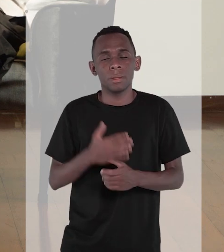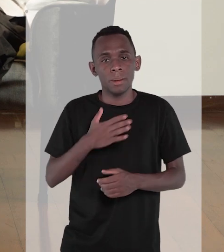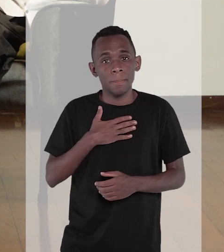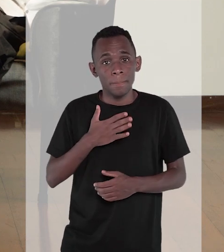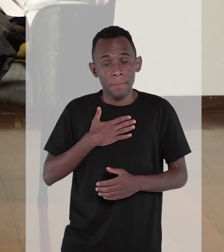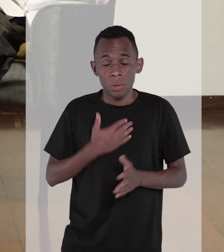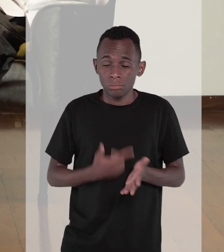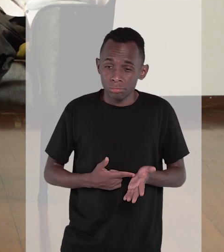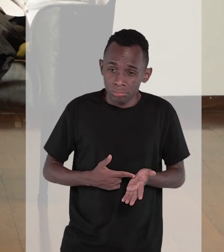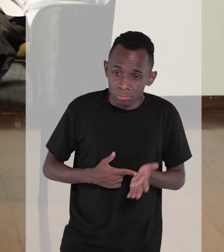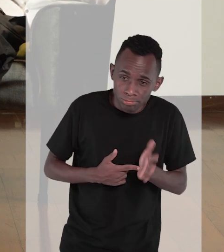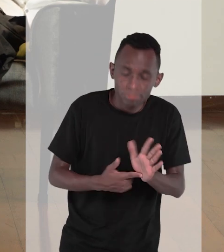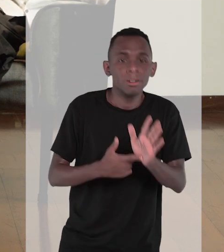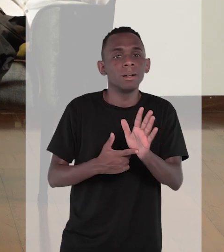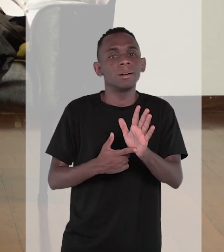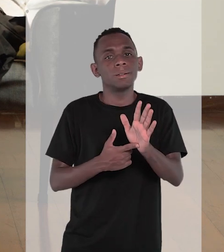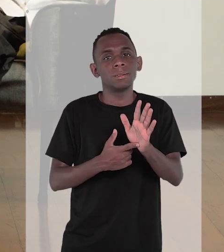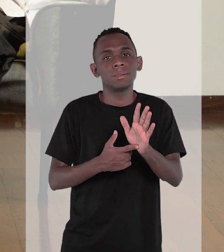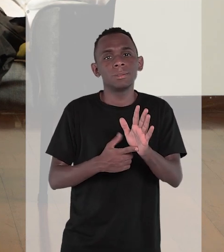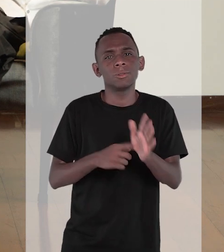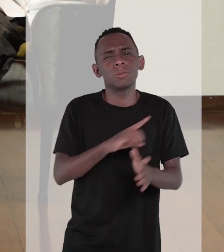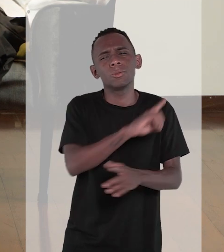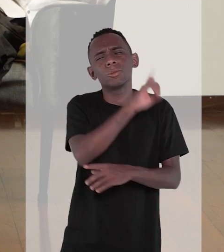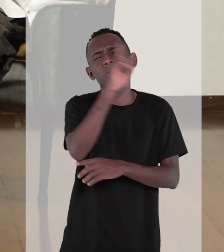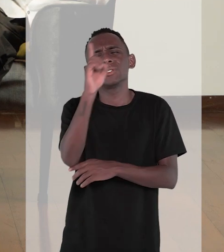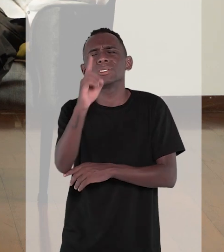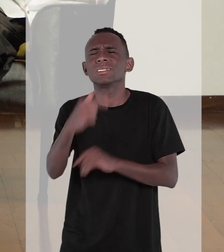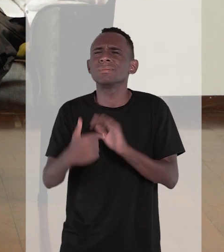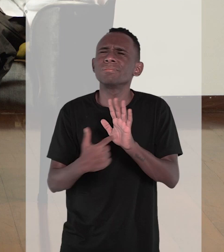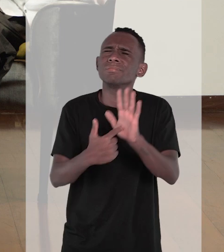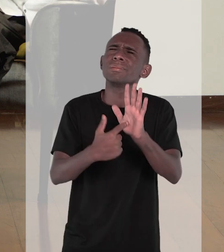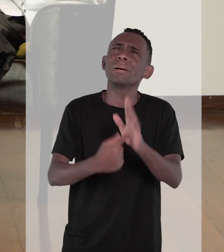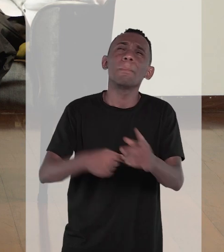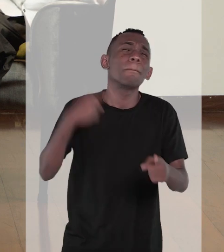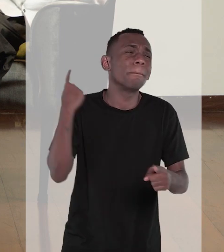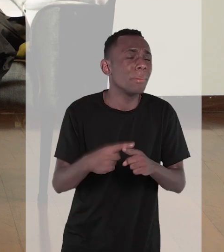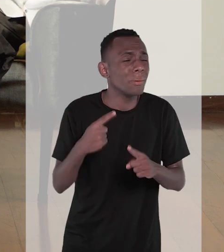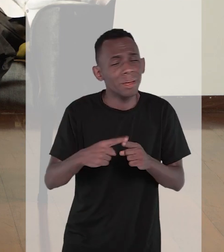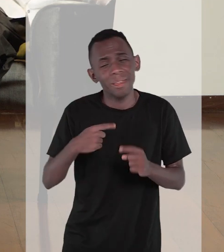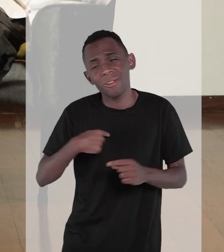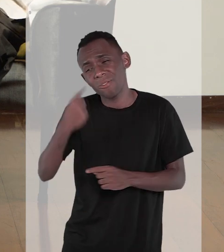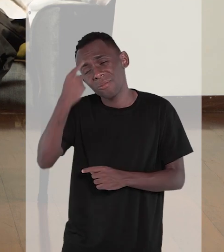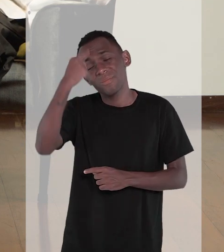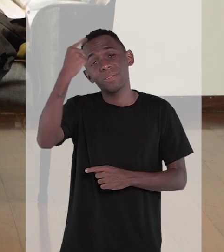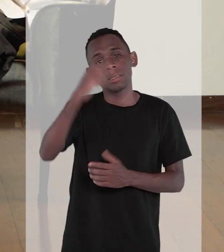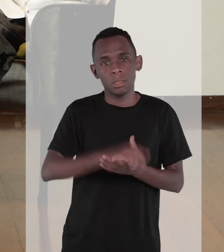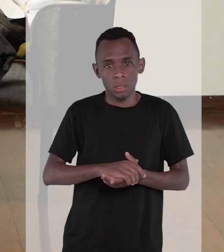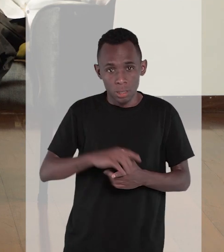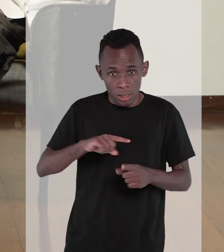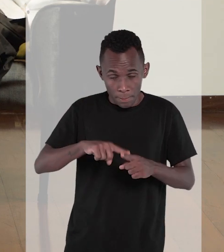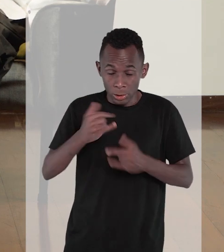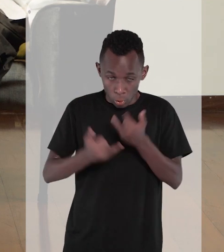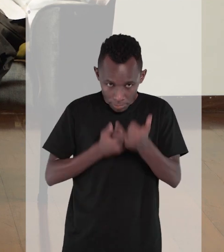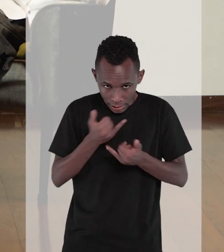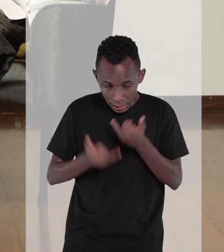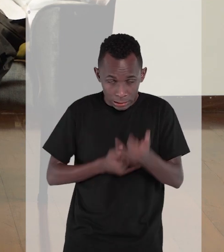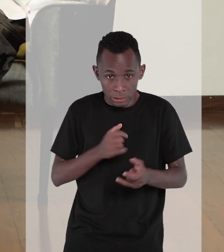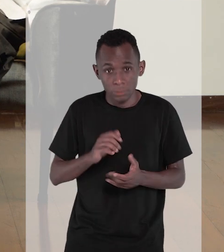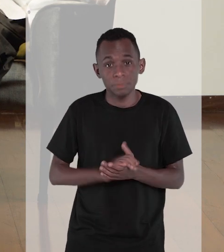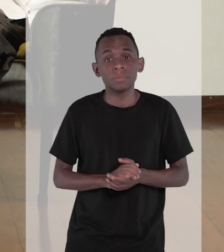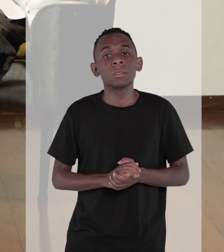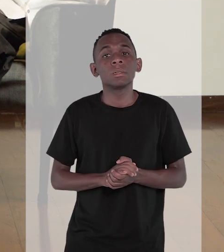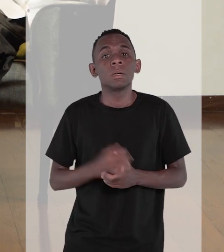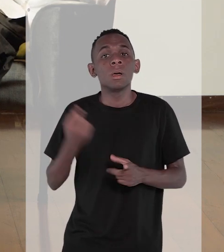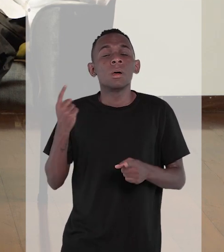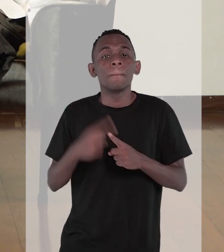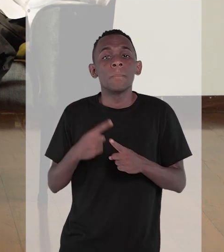pé está na luzinha. Aí eu digo, caramba, chegou o dia de lançar, para que eu inventei esse negócio? Mas, na verdade, eu estou aqui brincando com